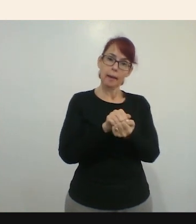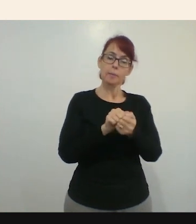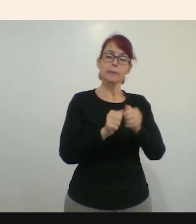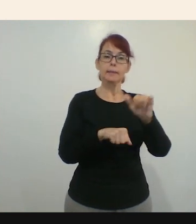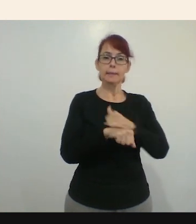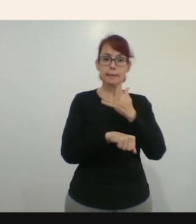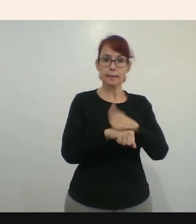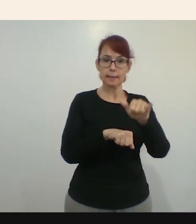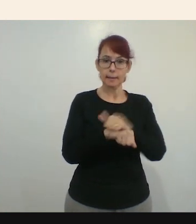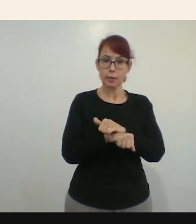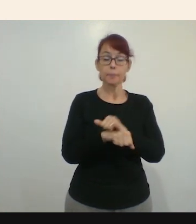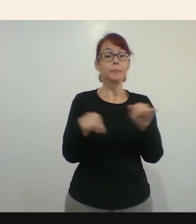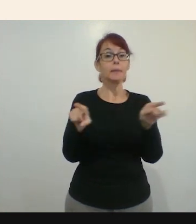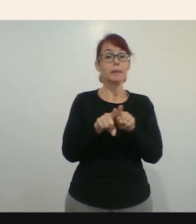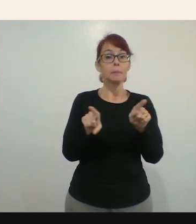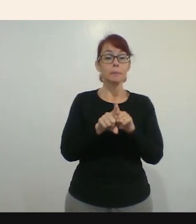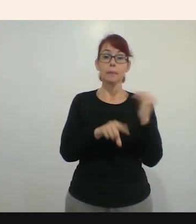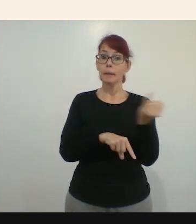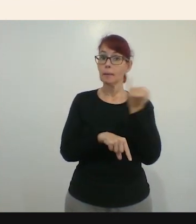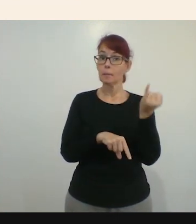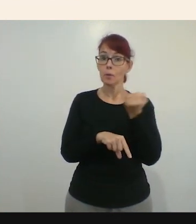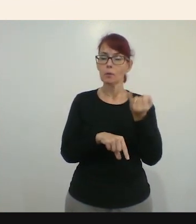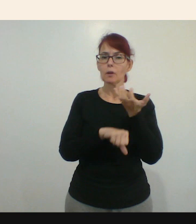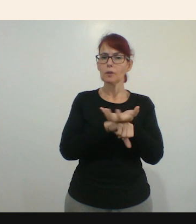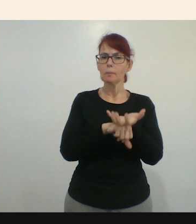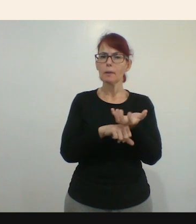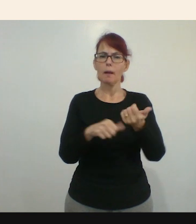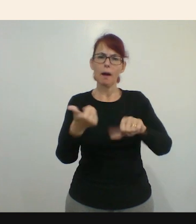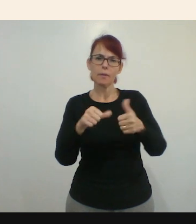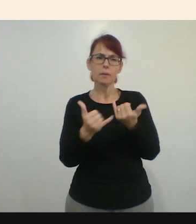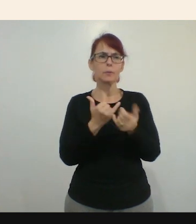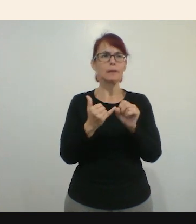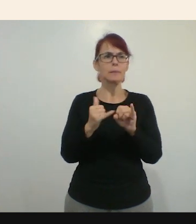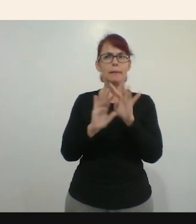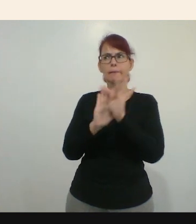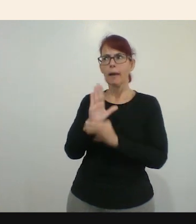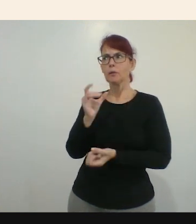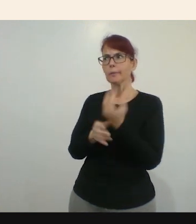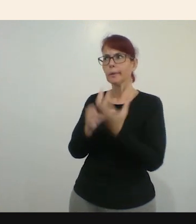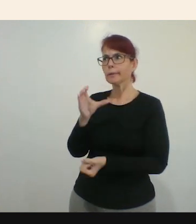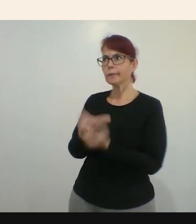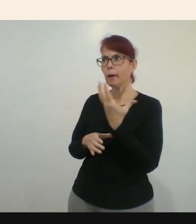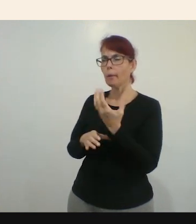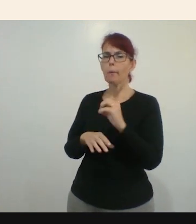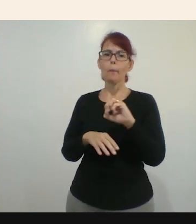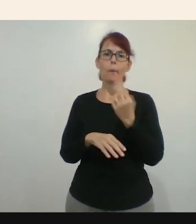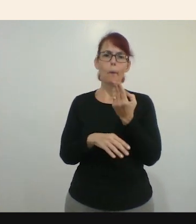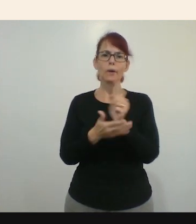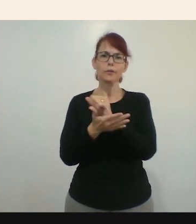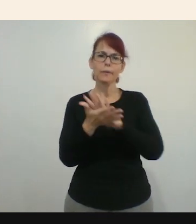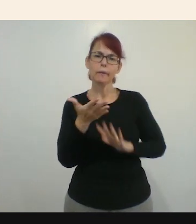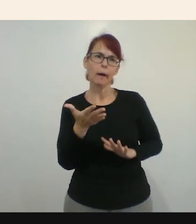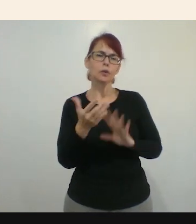muito importante é como são as avaliações dessa disciplina. Então, se vocês fazem forma de produção de texto, ou